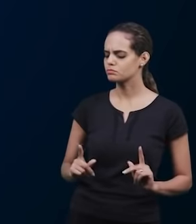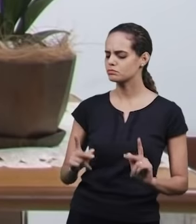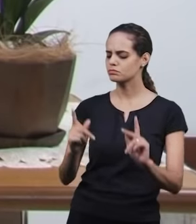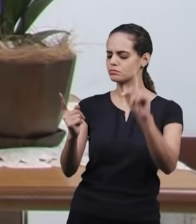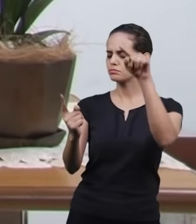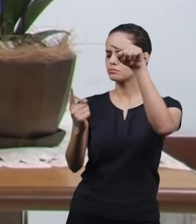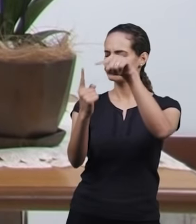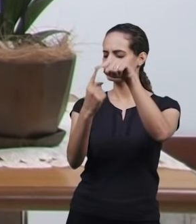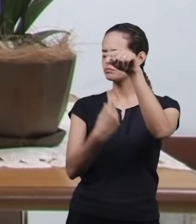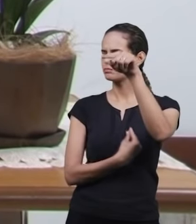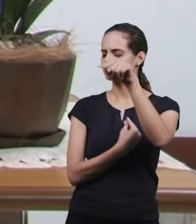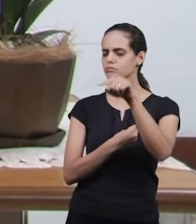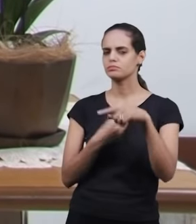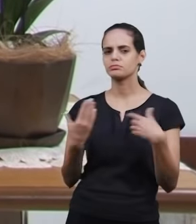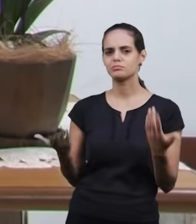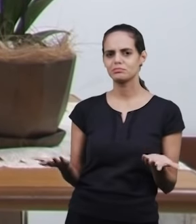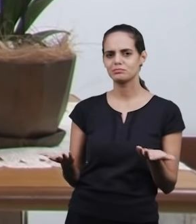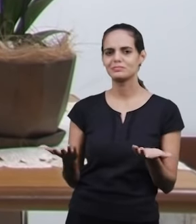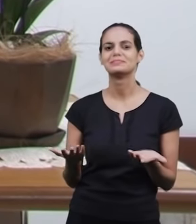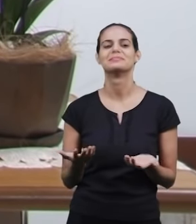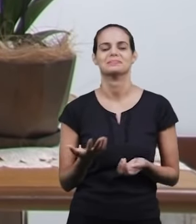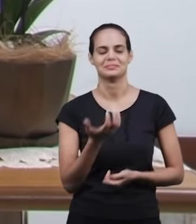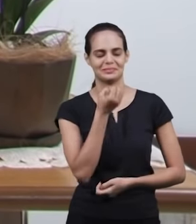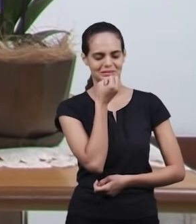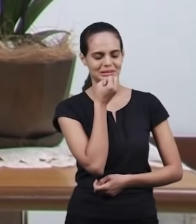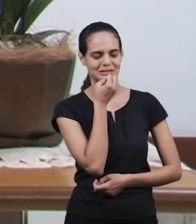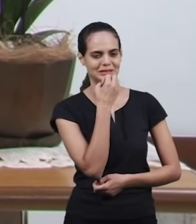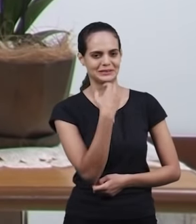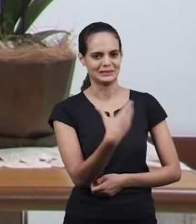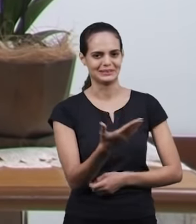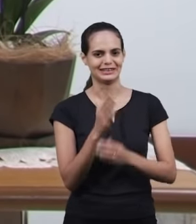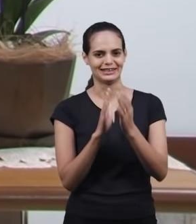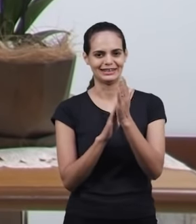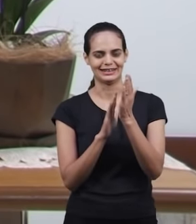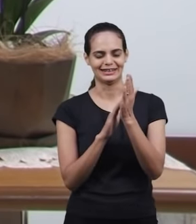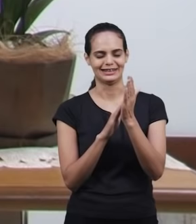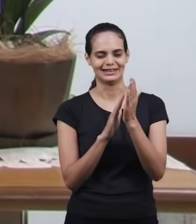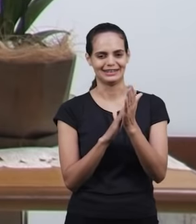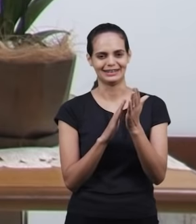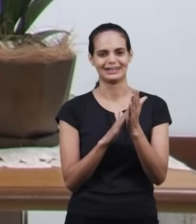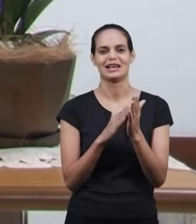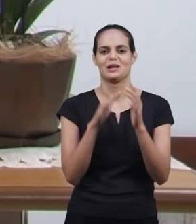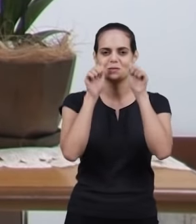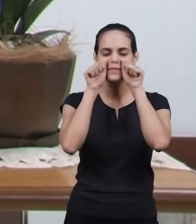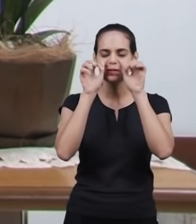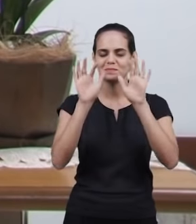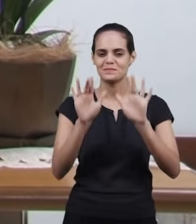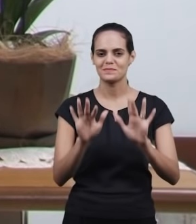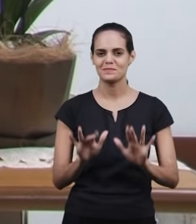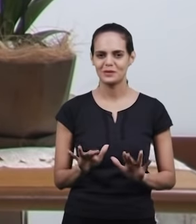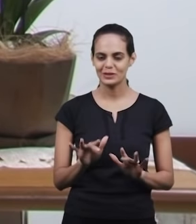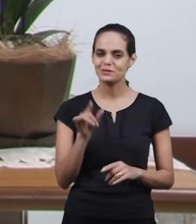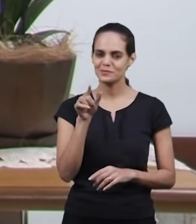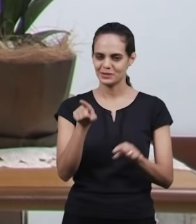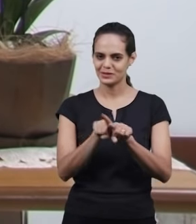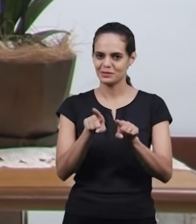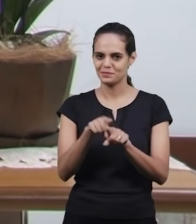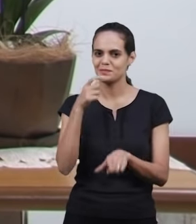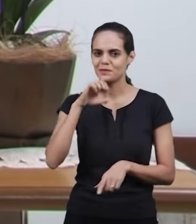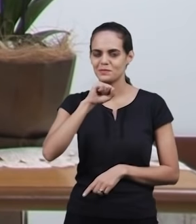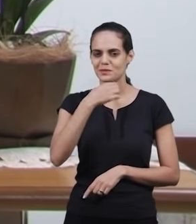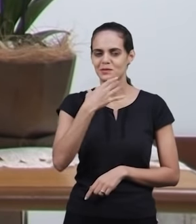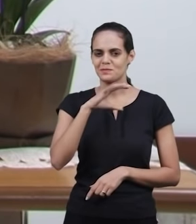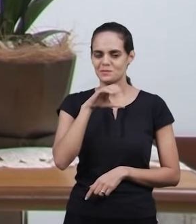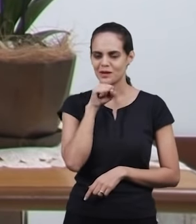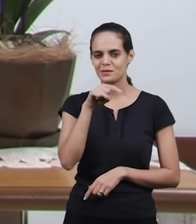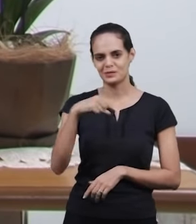O que farei para a vida eterna? Muito bem, Isabel, muito bom participar desse trabalho. Eu tenho certeza que é uma grande bênção para você, para os seus pais.